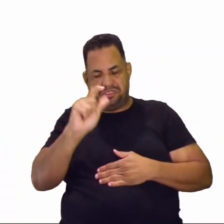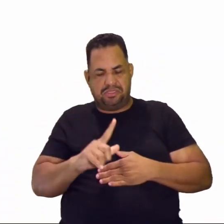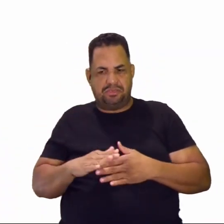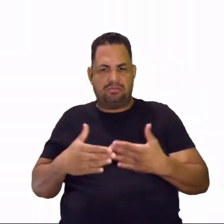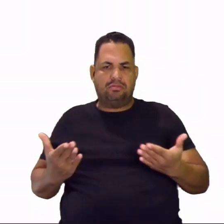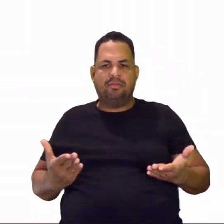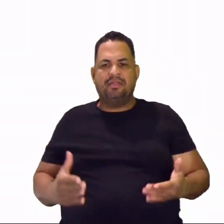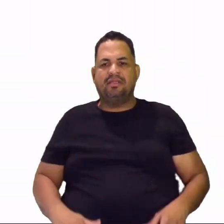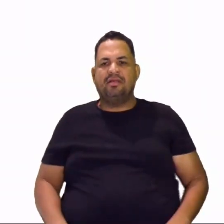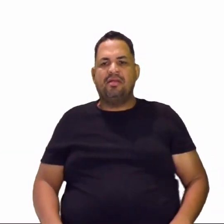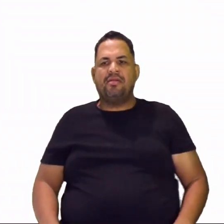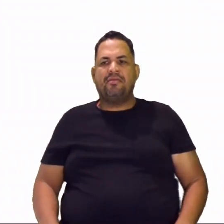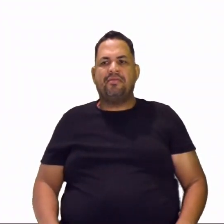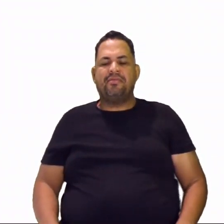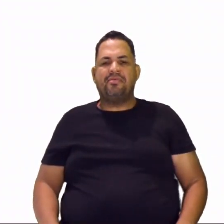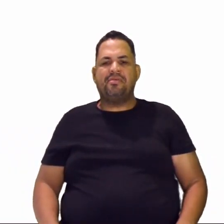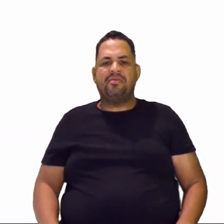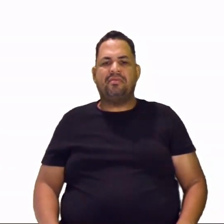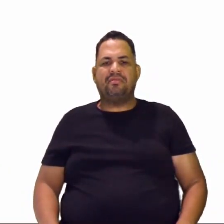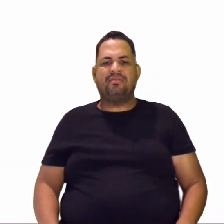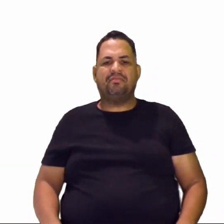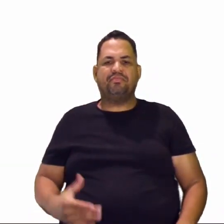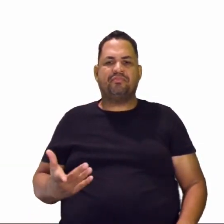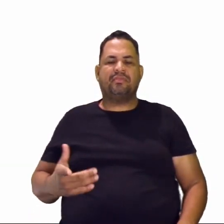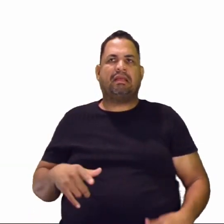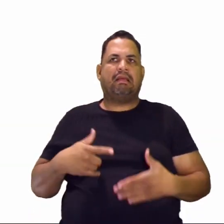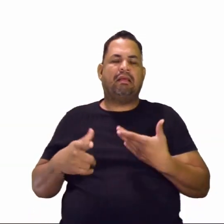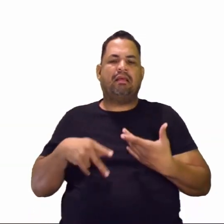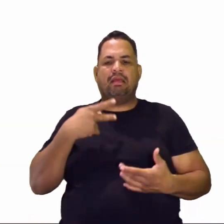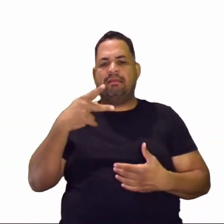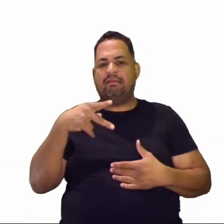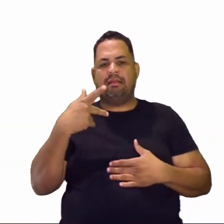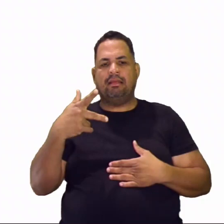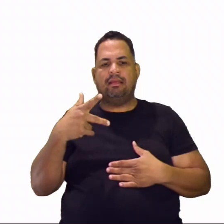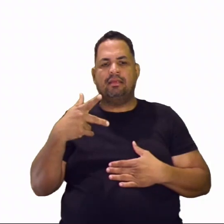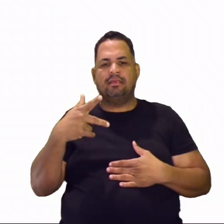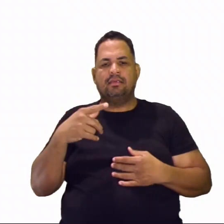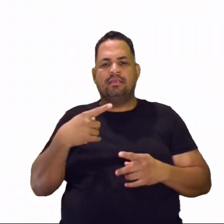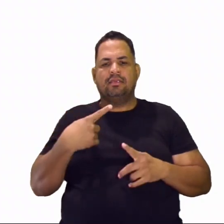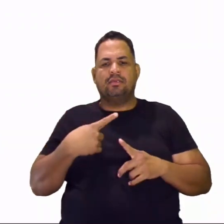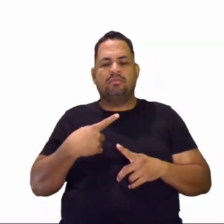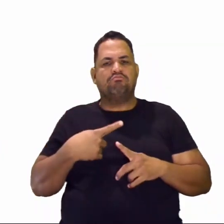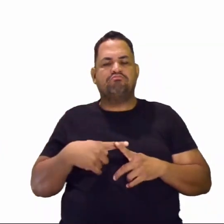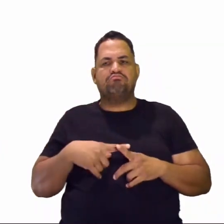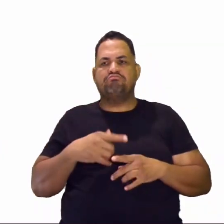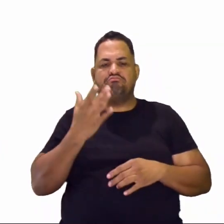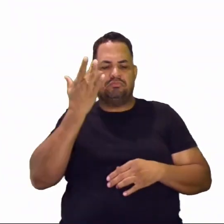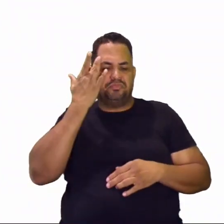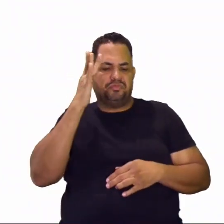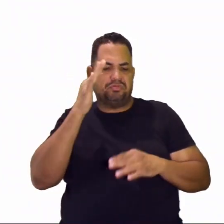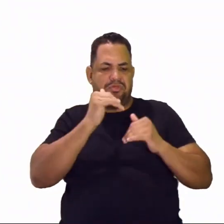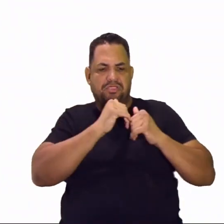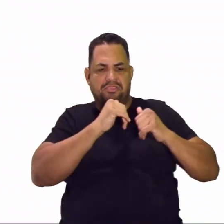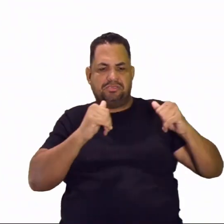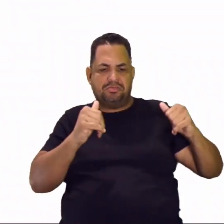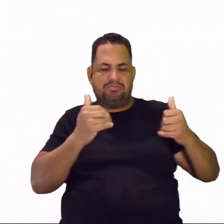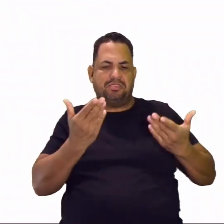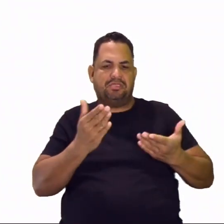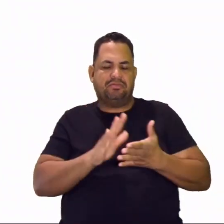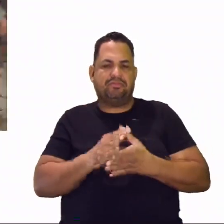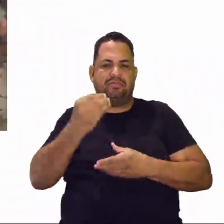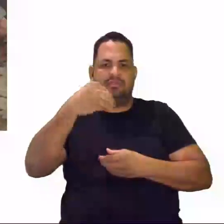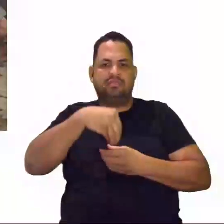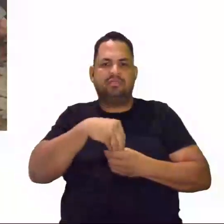as pessoas é de um senso comum e reproduzem isso de uma forma, porque não sabem o que é ficar marginalizado dentro da